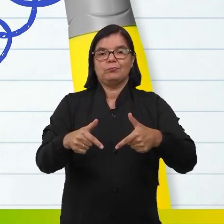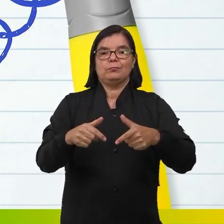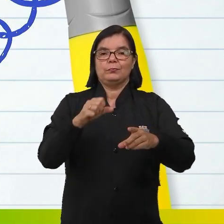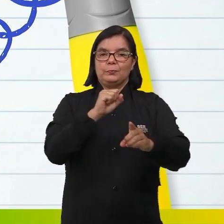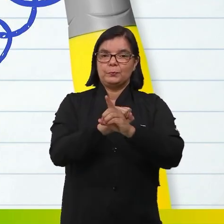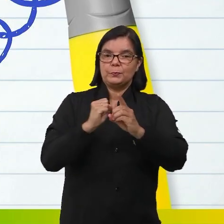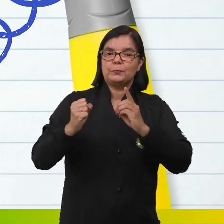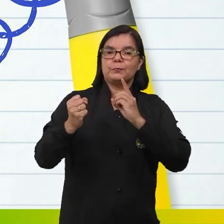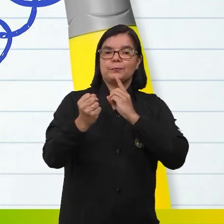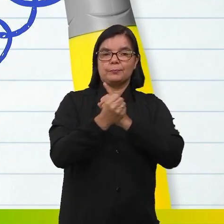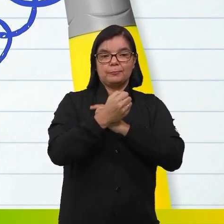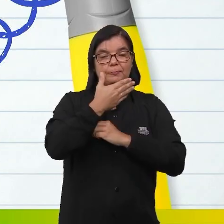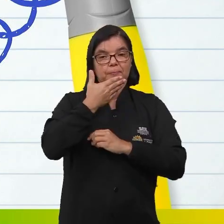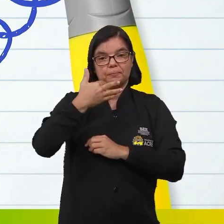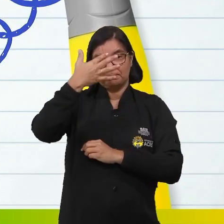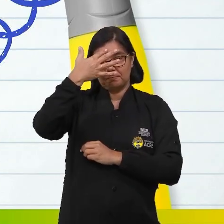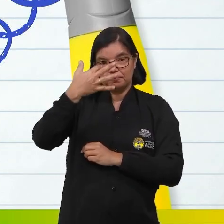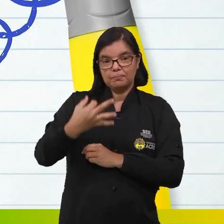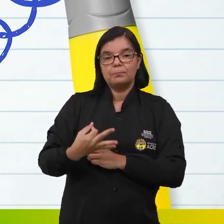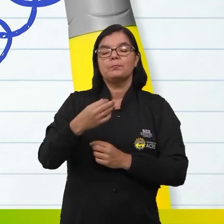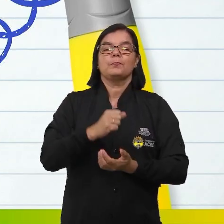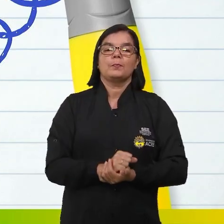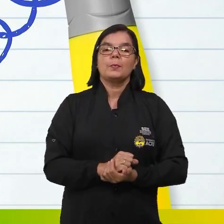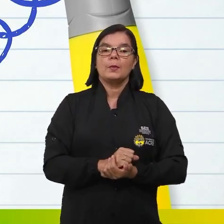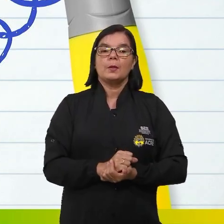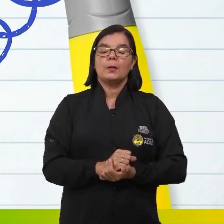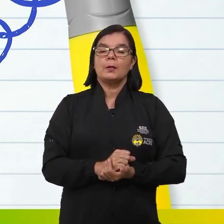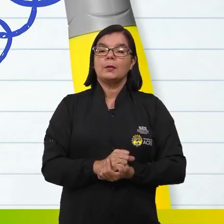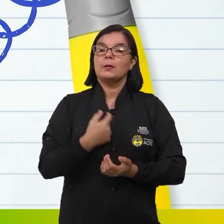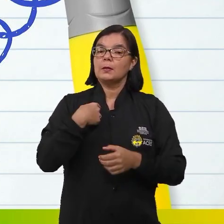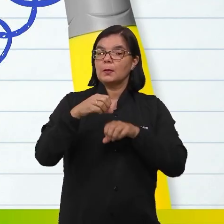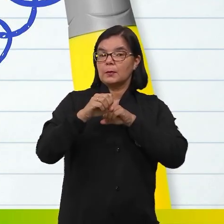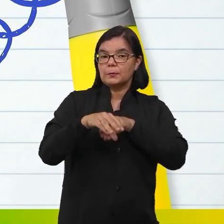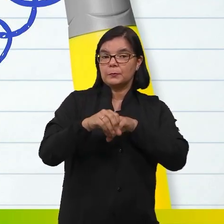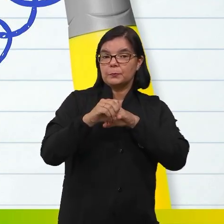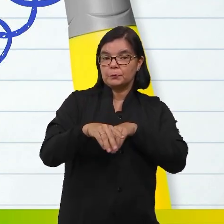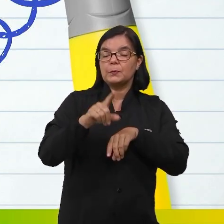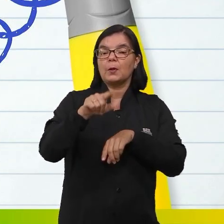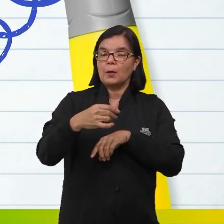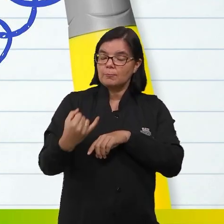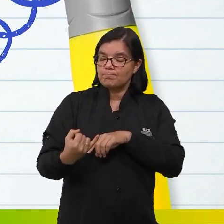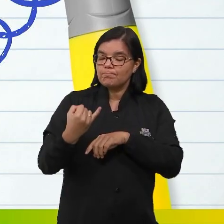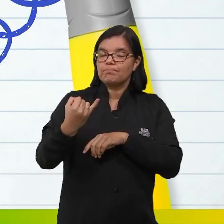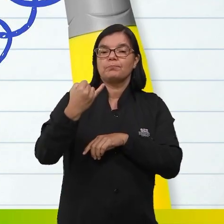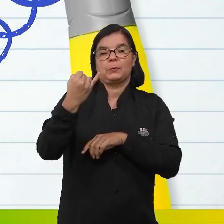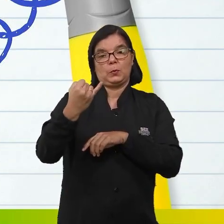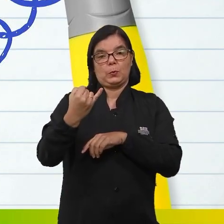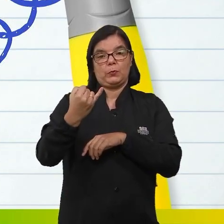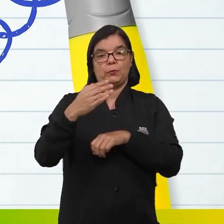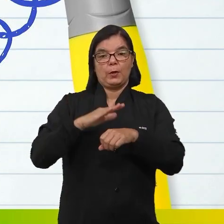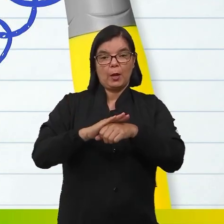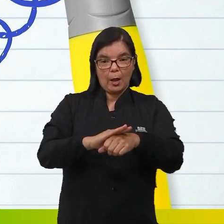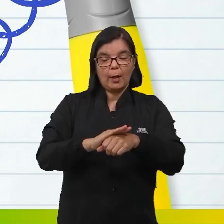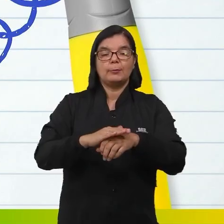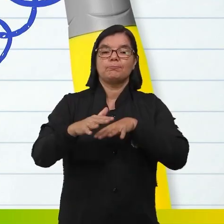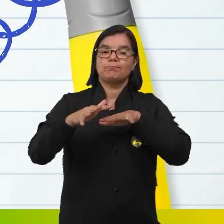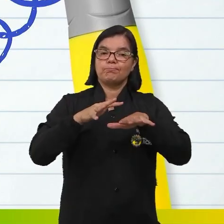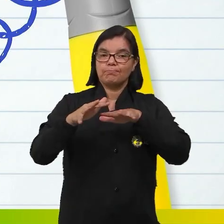e a lutar por uma sociedade mais justa. E a educação é uma ferramenta poderosa para